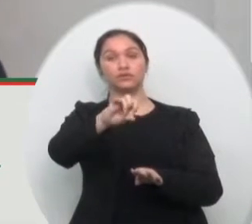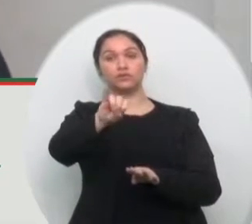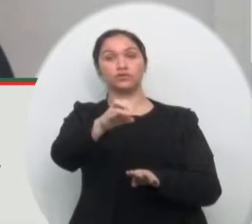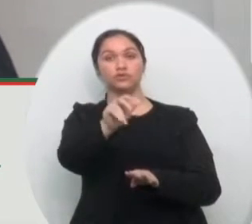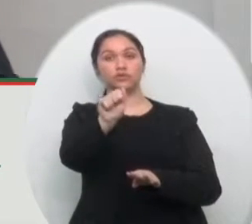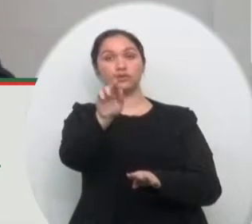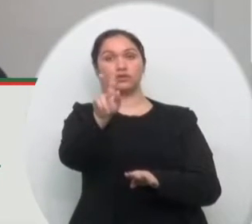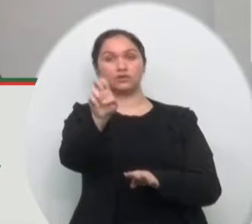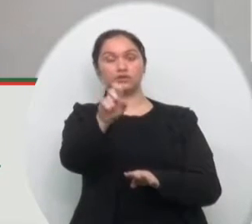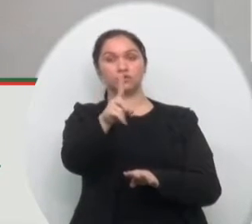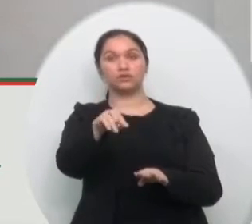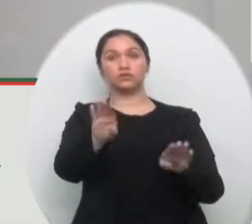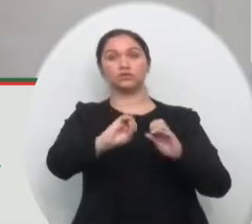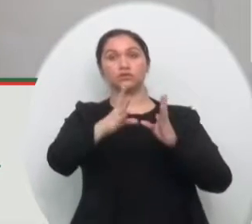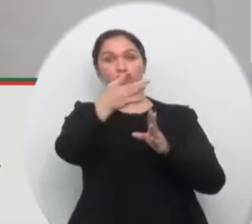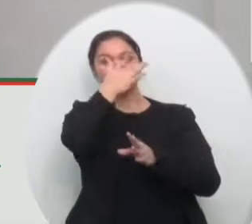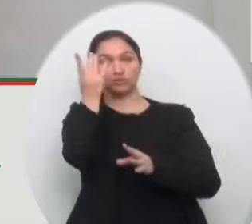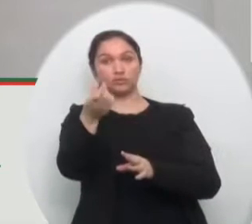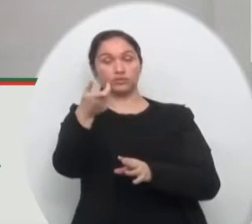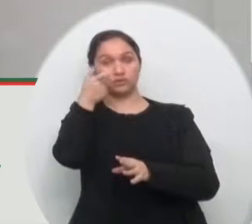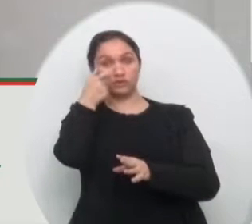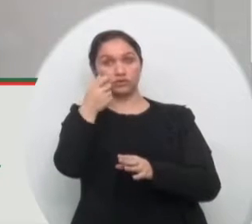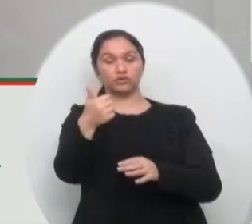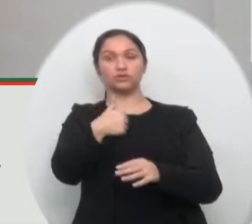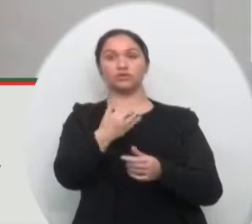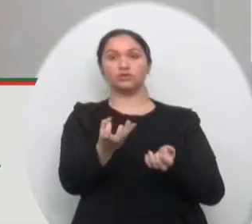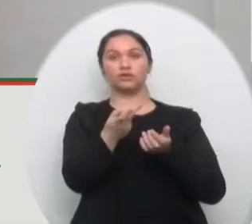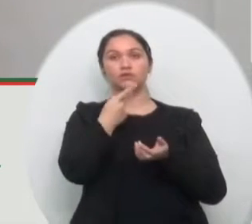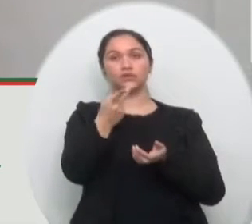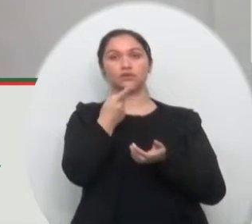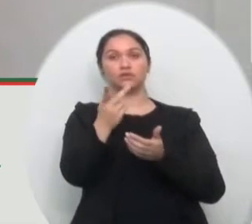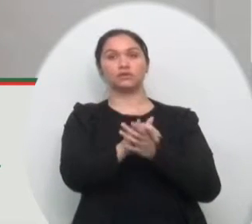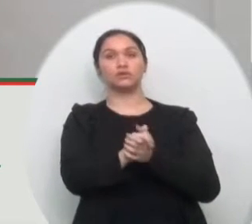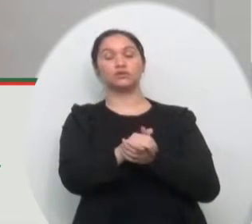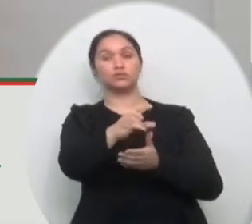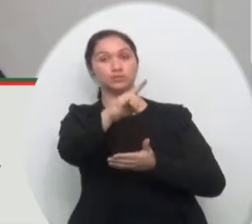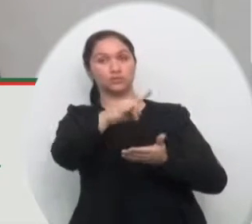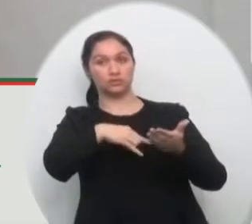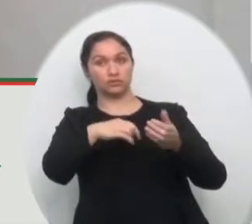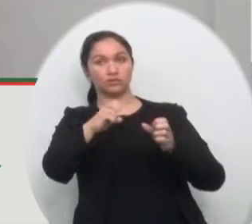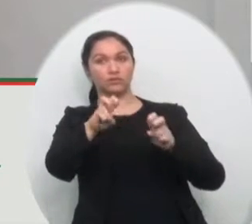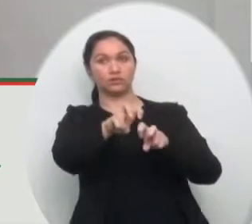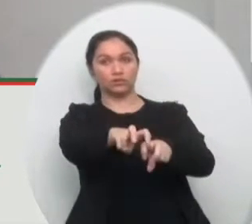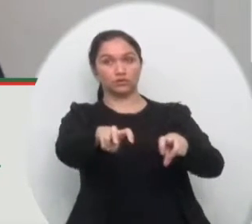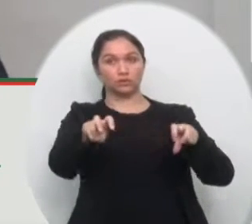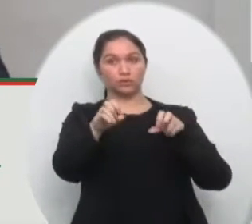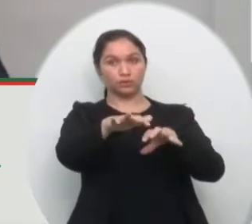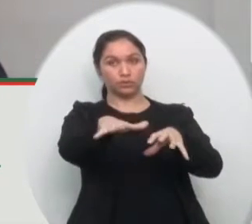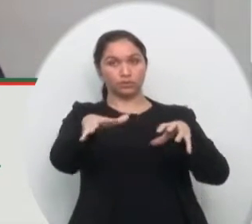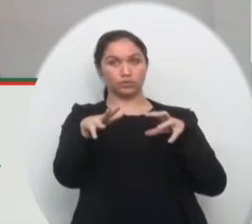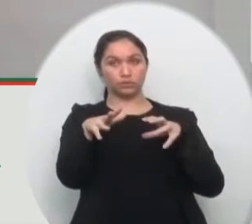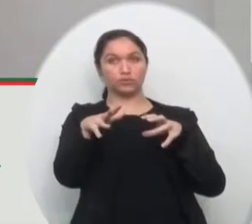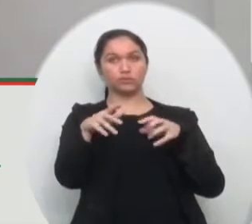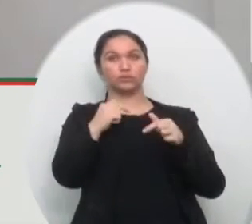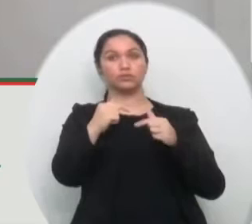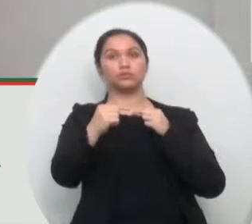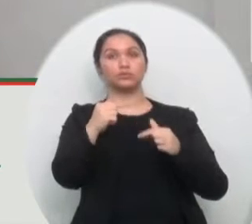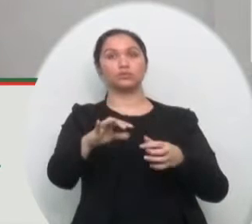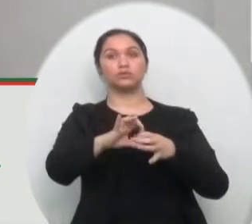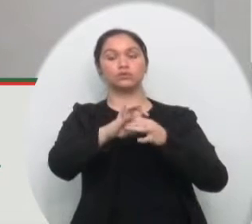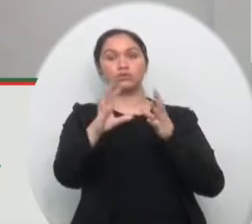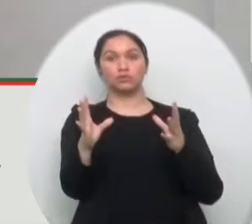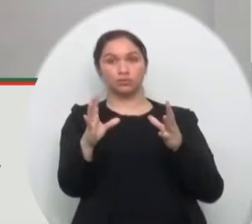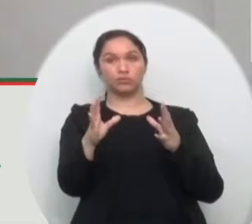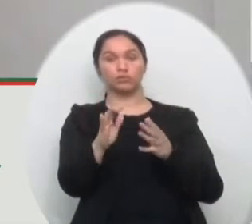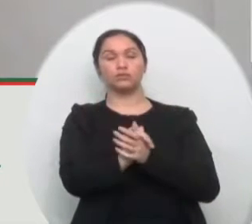acompanham. Comentar rapidamente os encaminhamentos da audiência pública sobre mobilidade no bairro Picorreia e vizinhos. Eu entendo